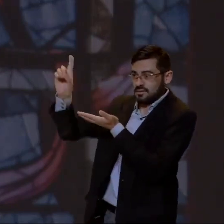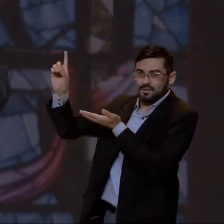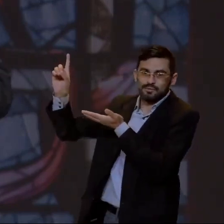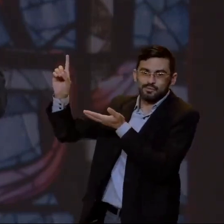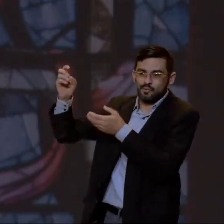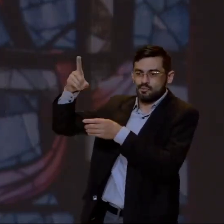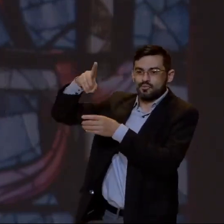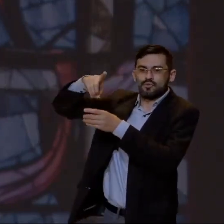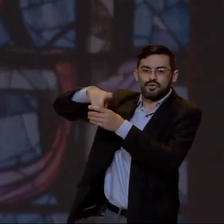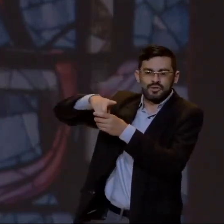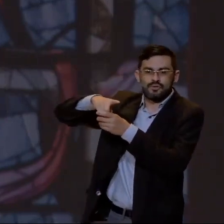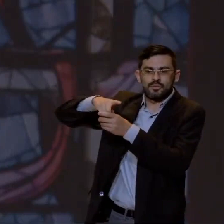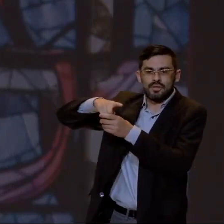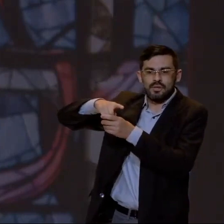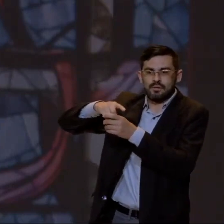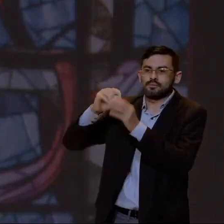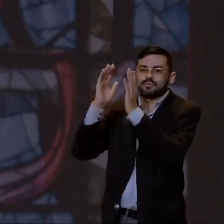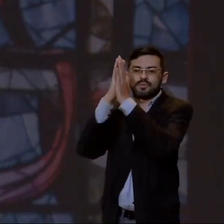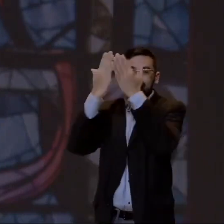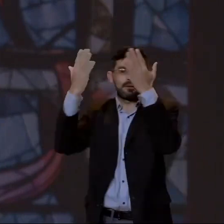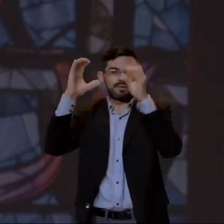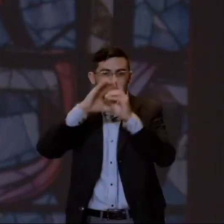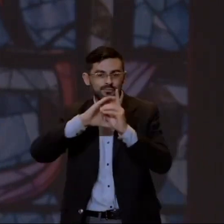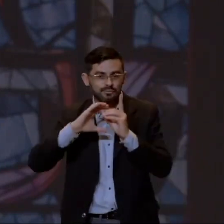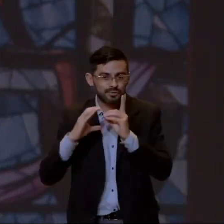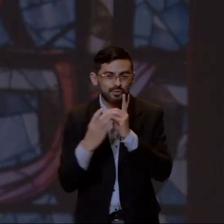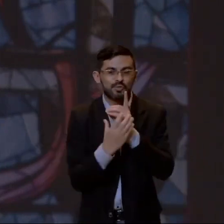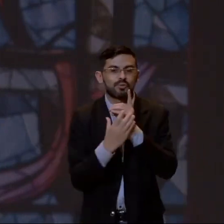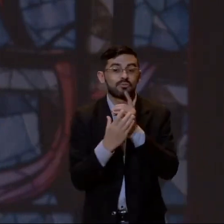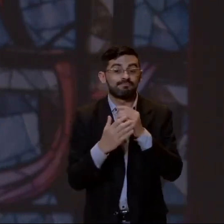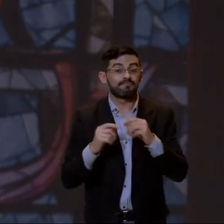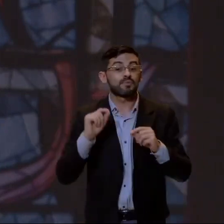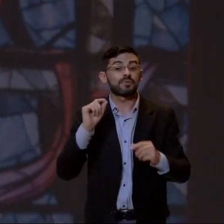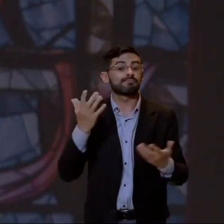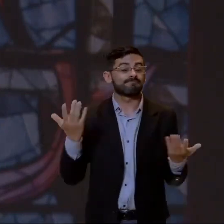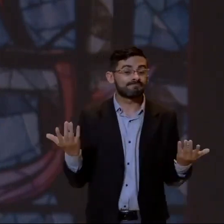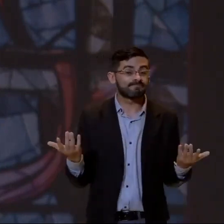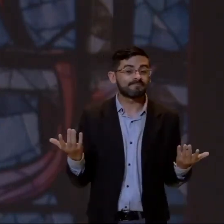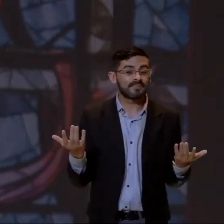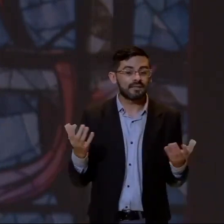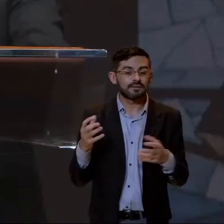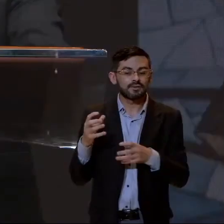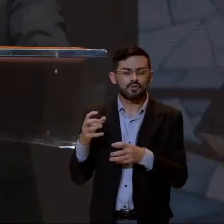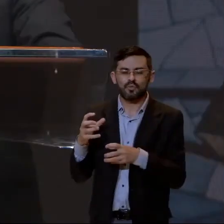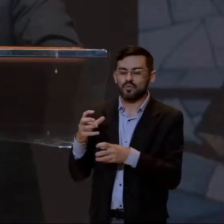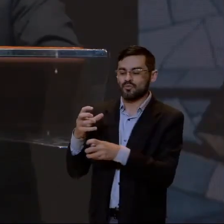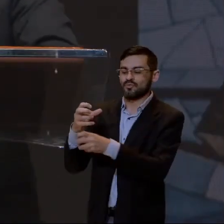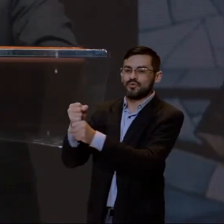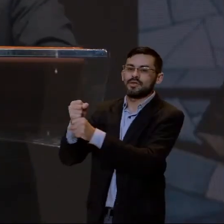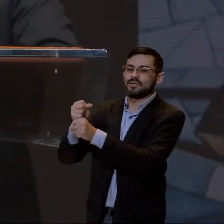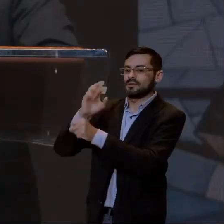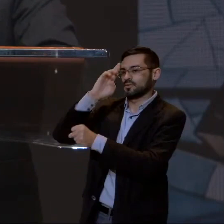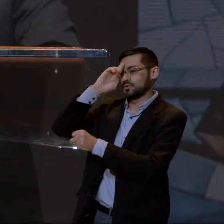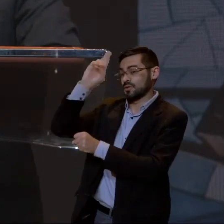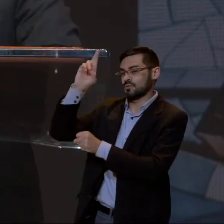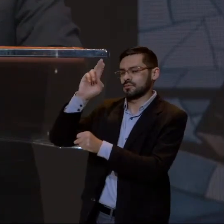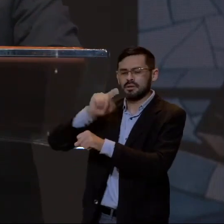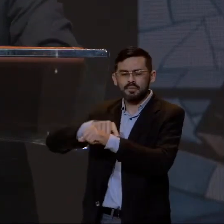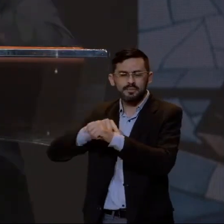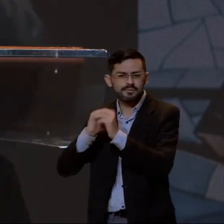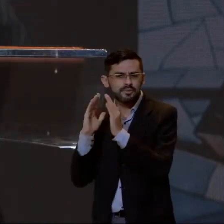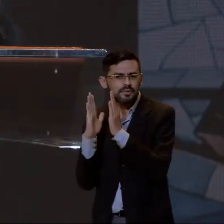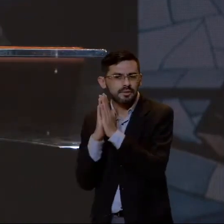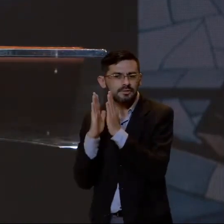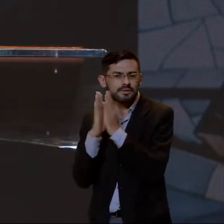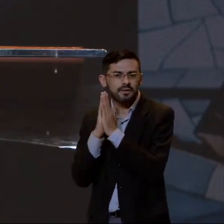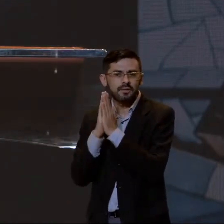nos dízimos durante uma celebração de culto. E aí ele confia no Senhor, aquela oração.